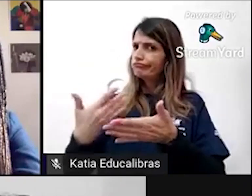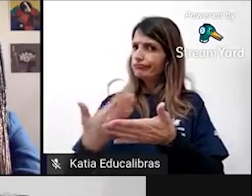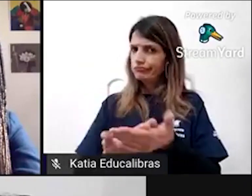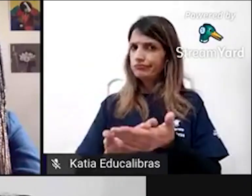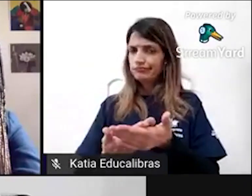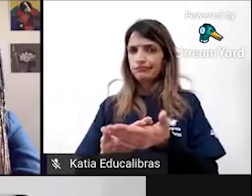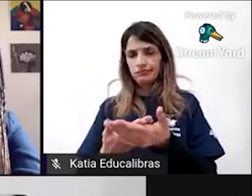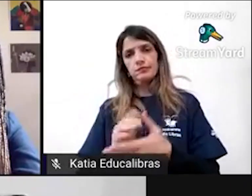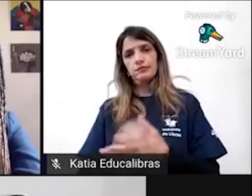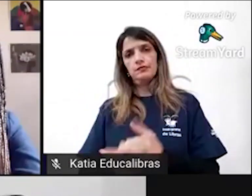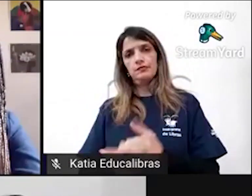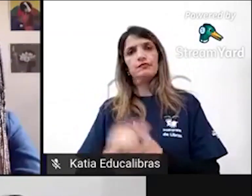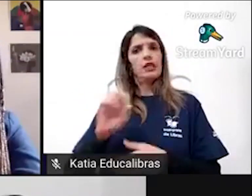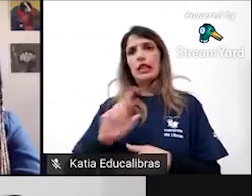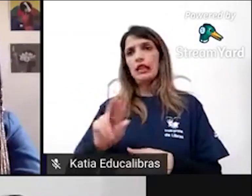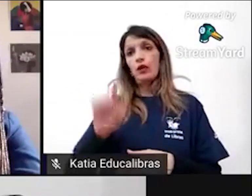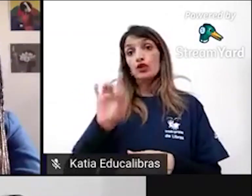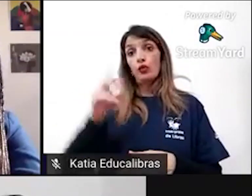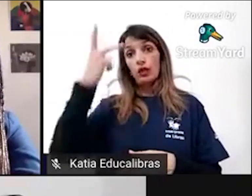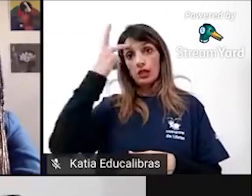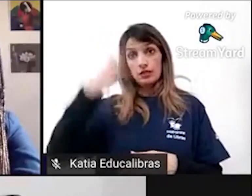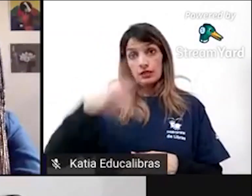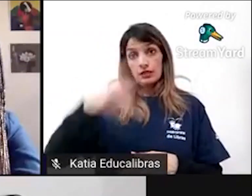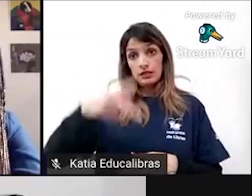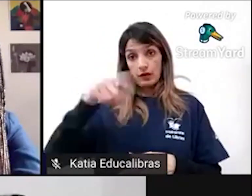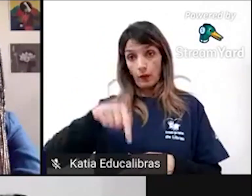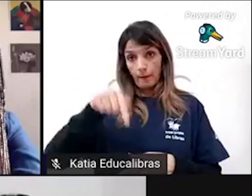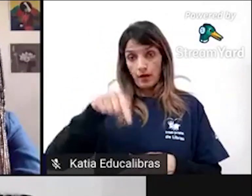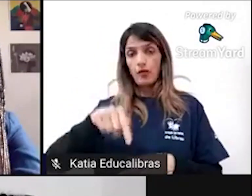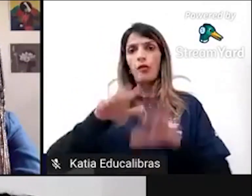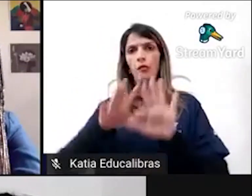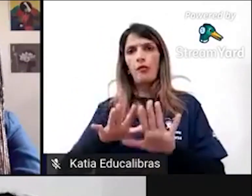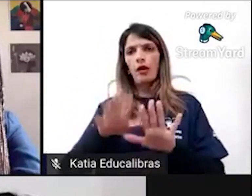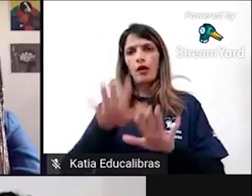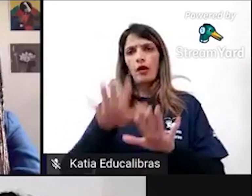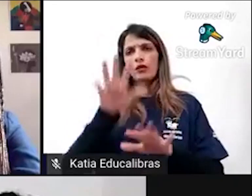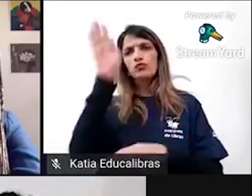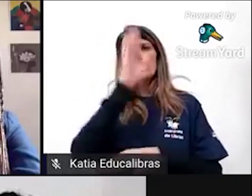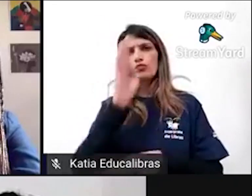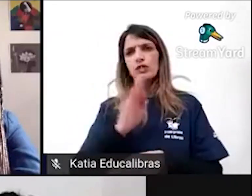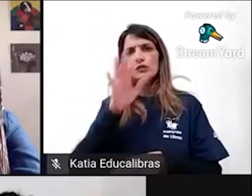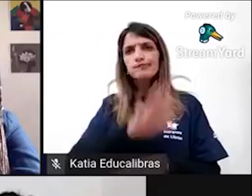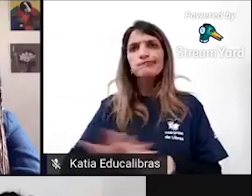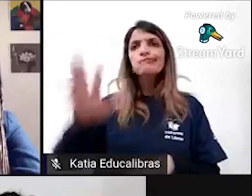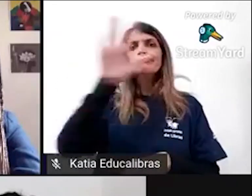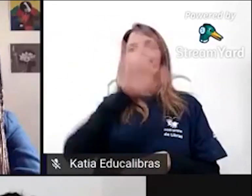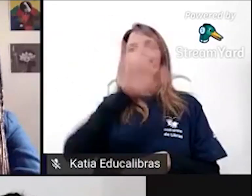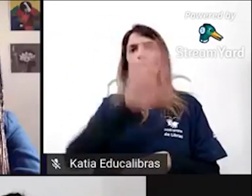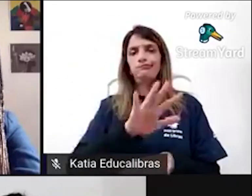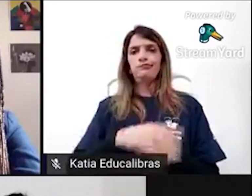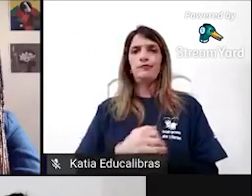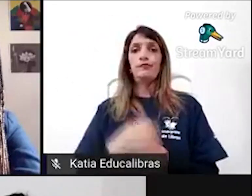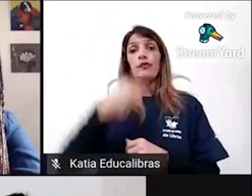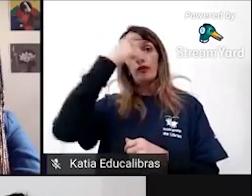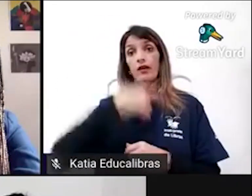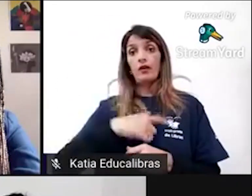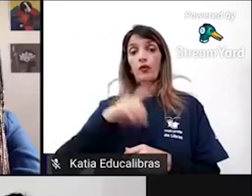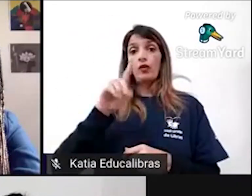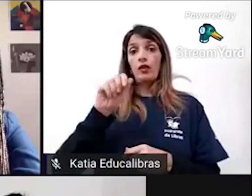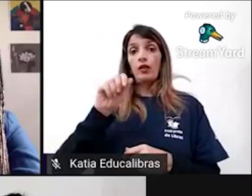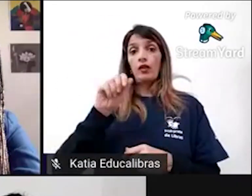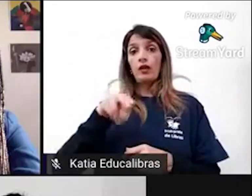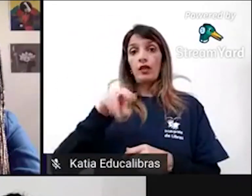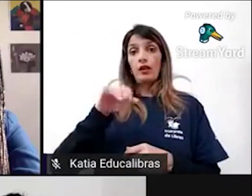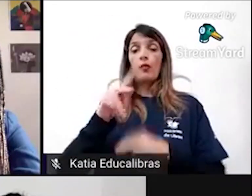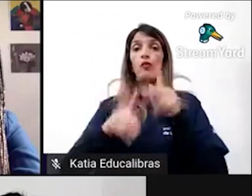em São Paulo, na cidade de São Paulo, no estado de São Paulo, mas no Brasil inteiro, né? Bom, eu sou o Daniel, sou do povo